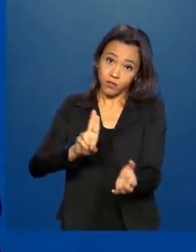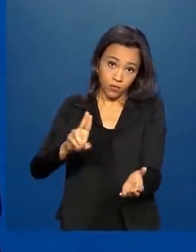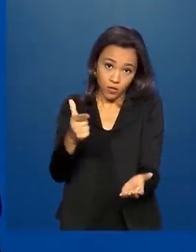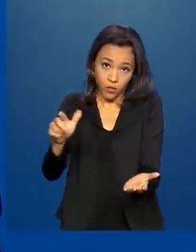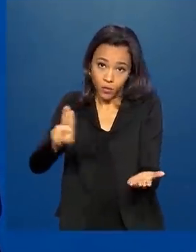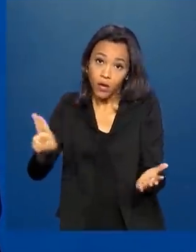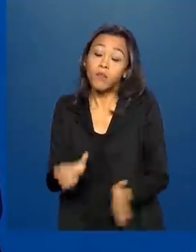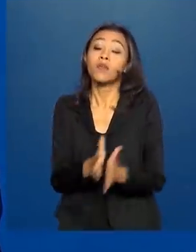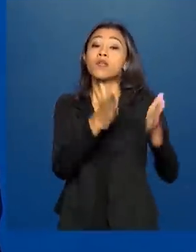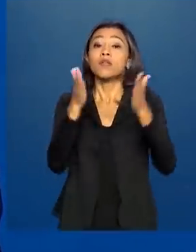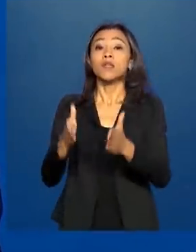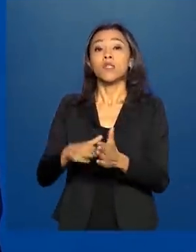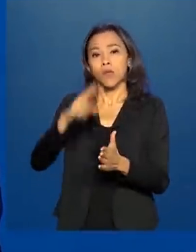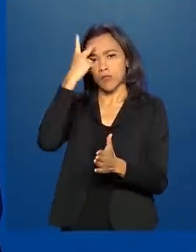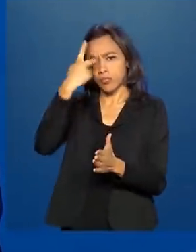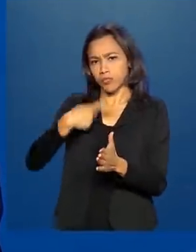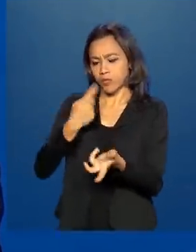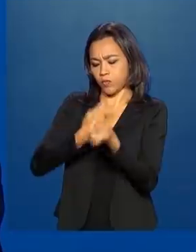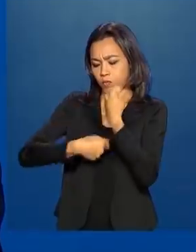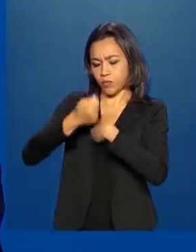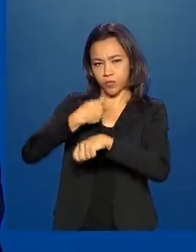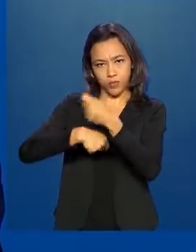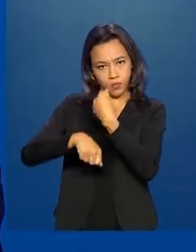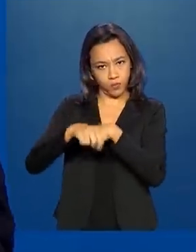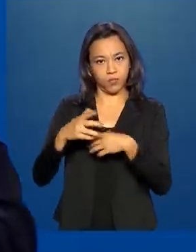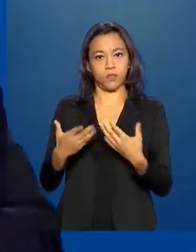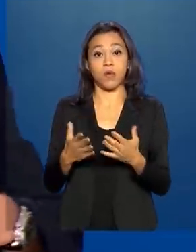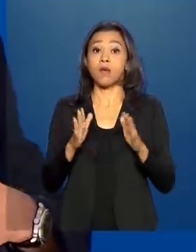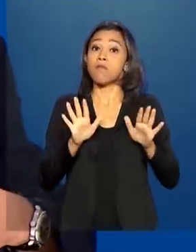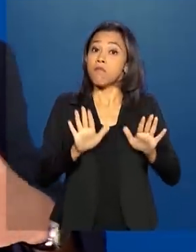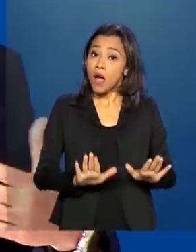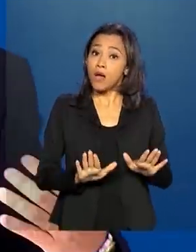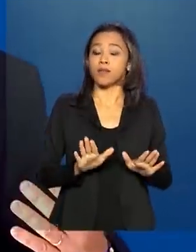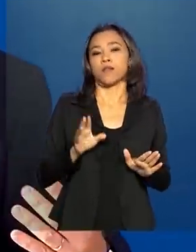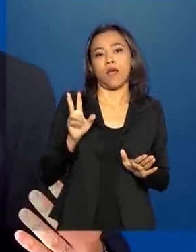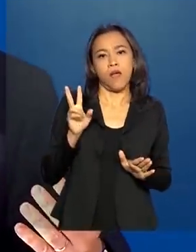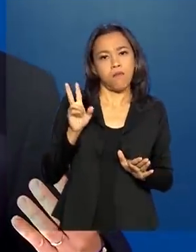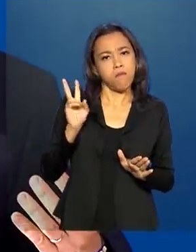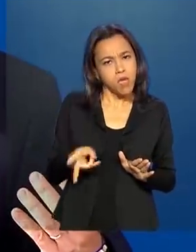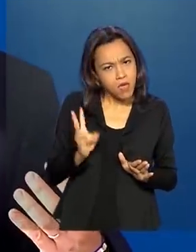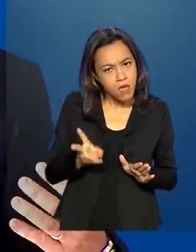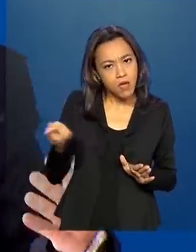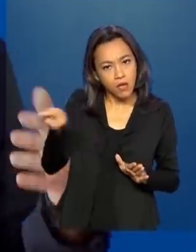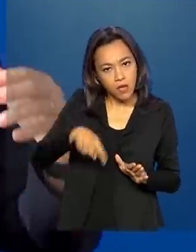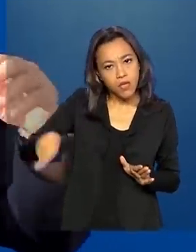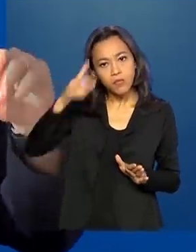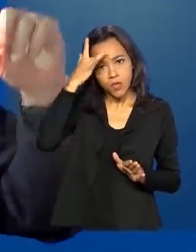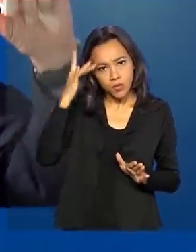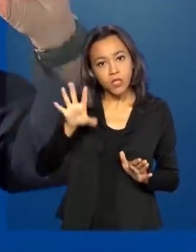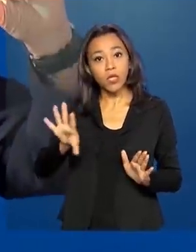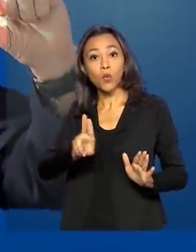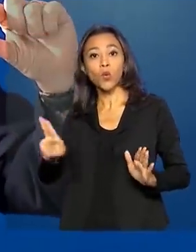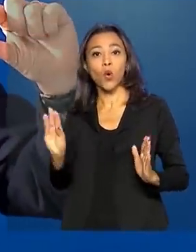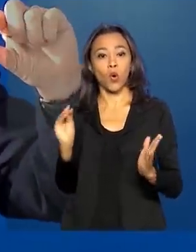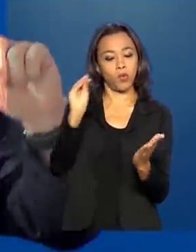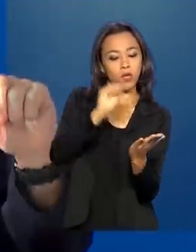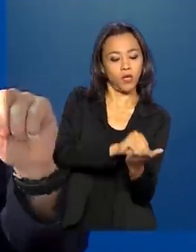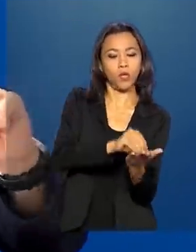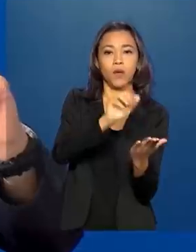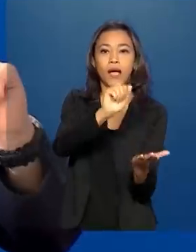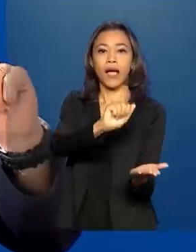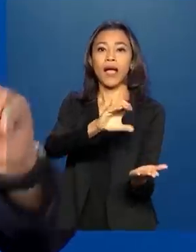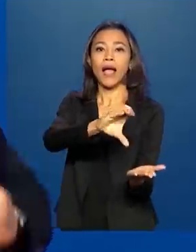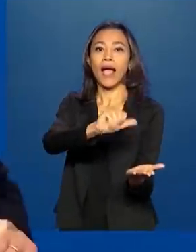microempreendedor individual. Mas mesmo aquele que eventualmente está cadastrado no Cadastro Único, no aplicativo, vai ter